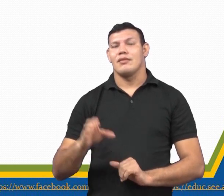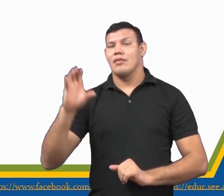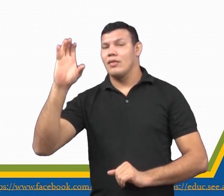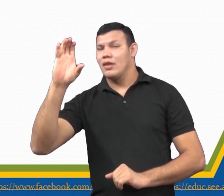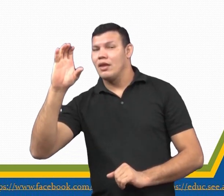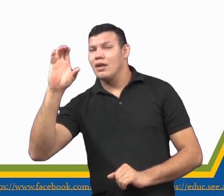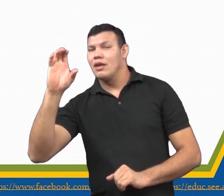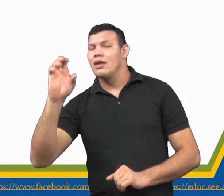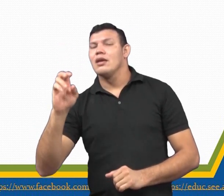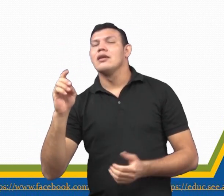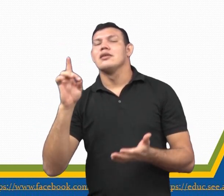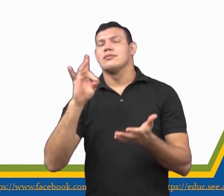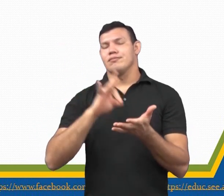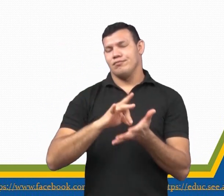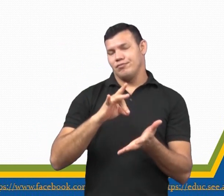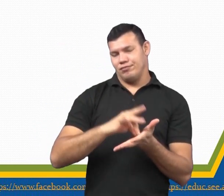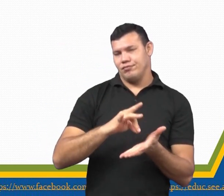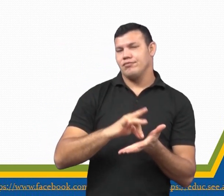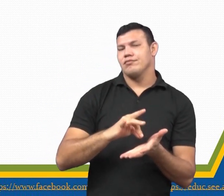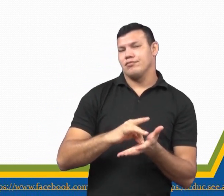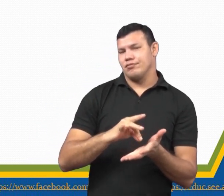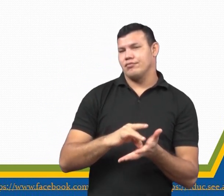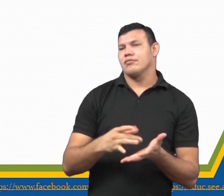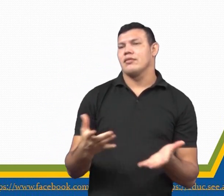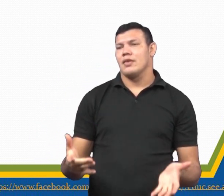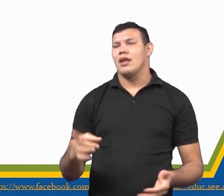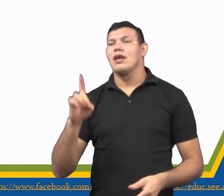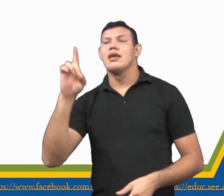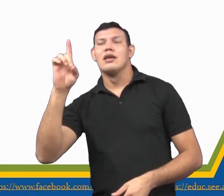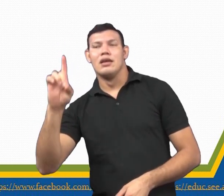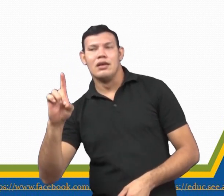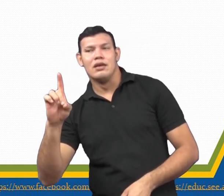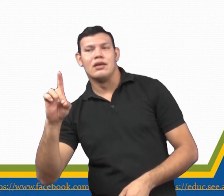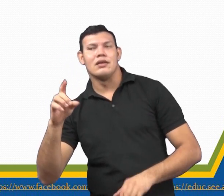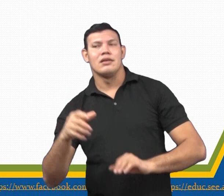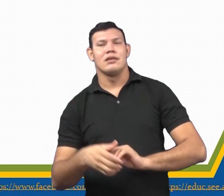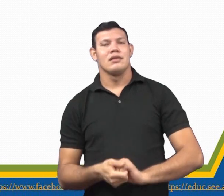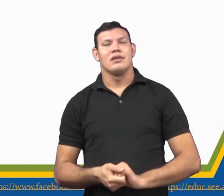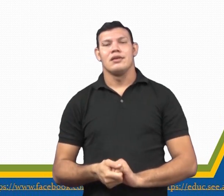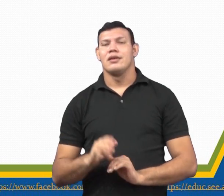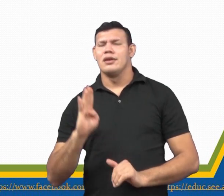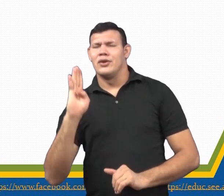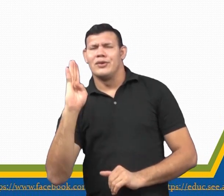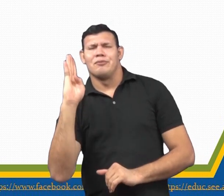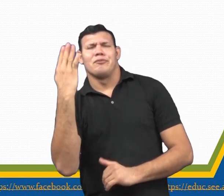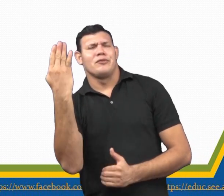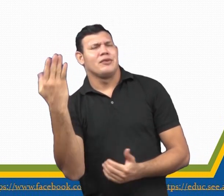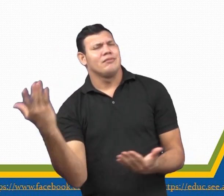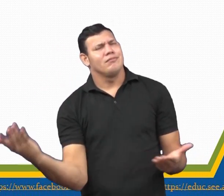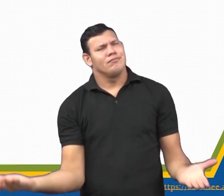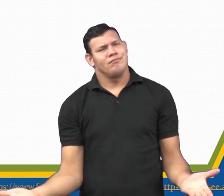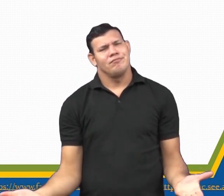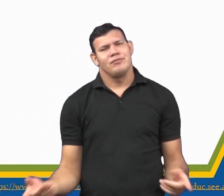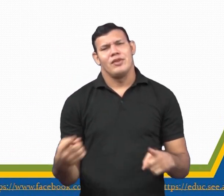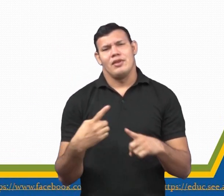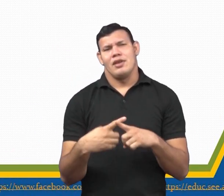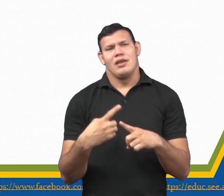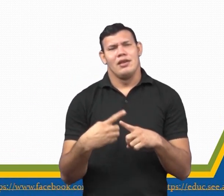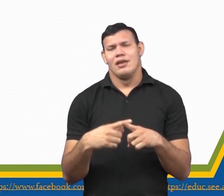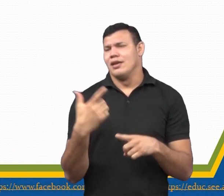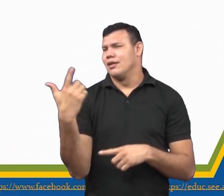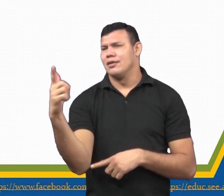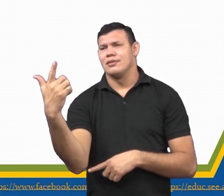letra C é uma alternativa verdadeira. E a letra D é uma alternativa falsa, porque não